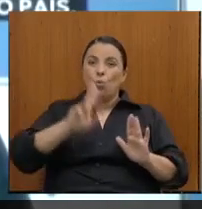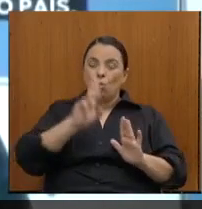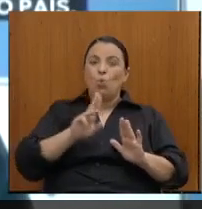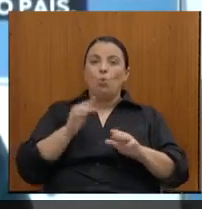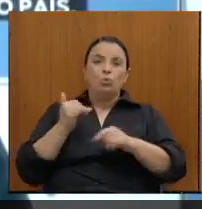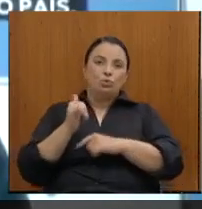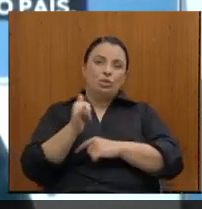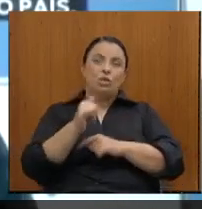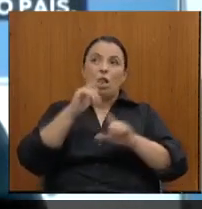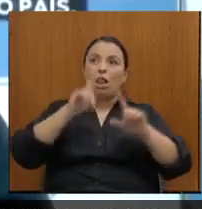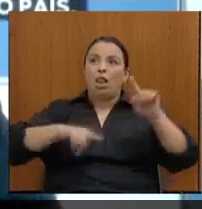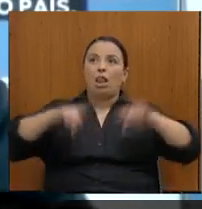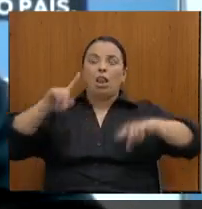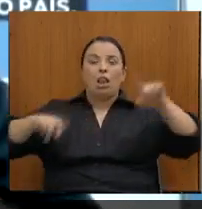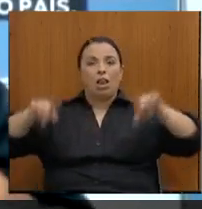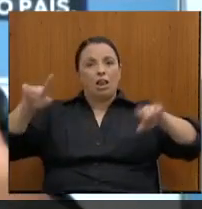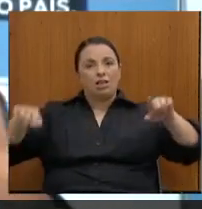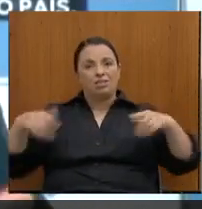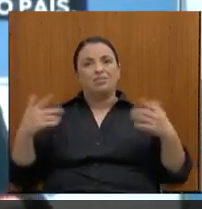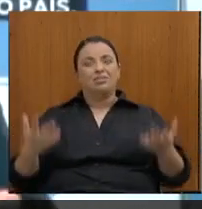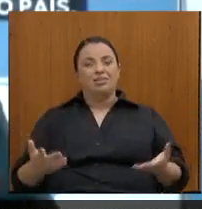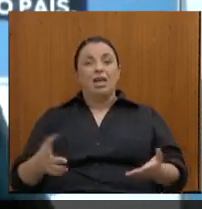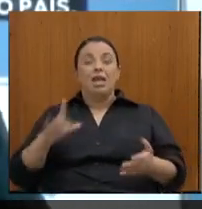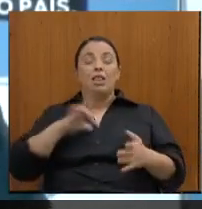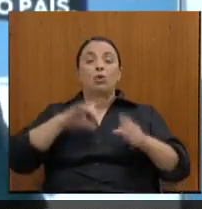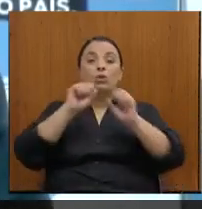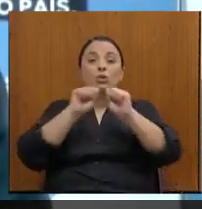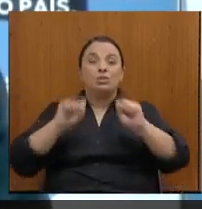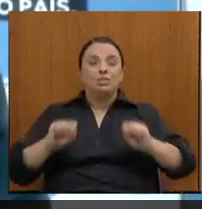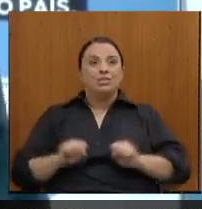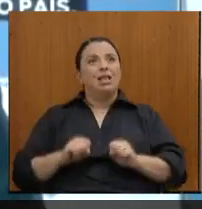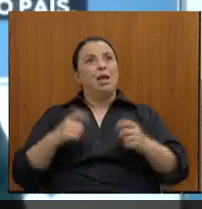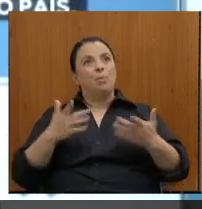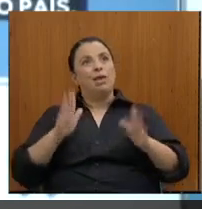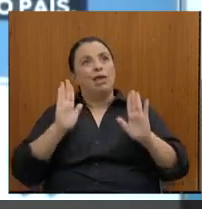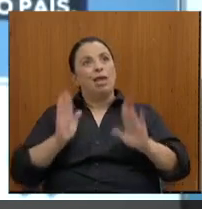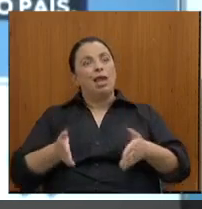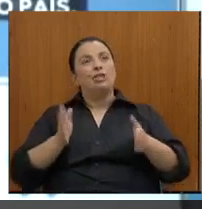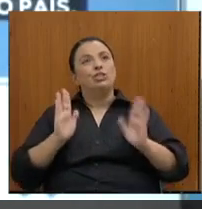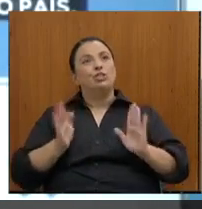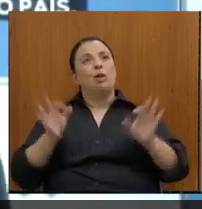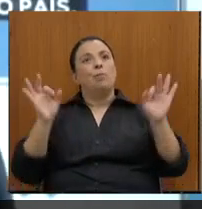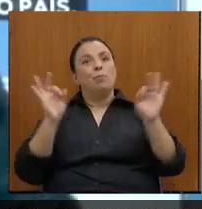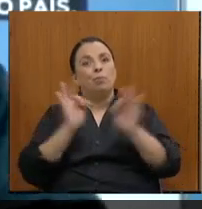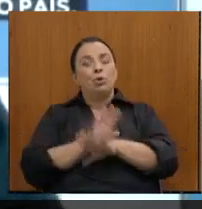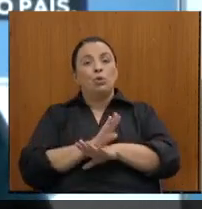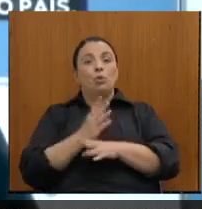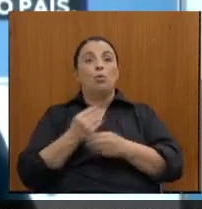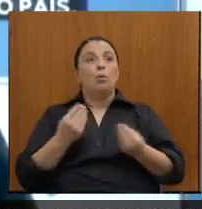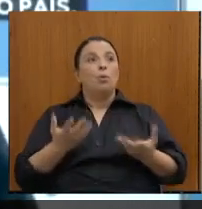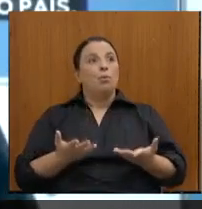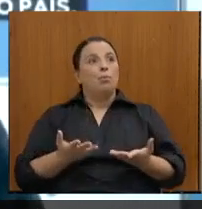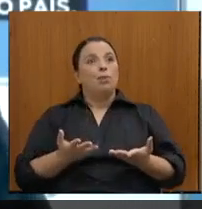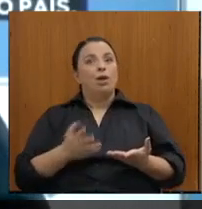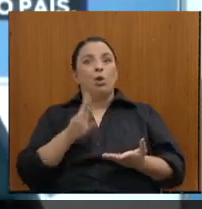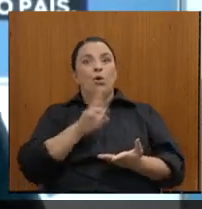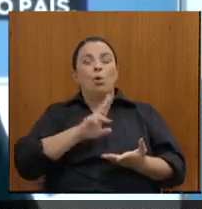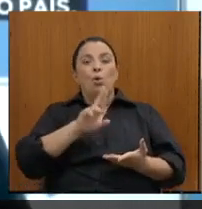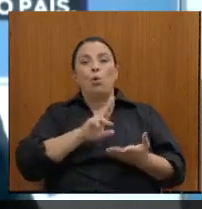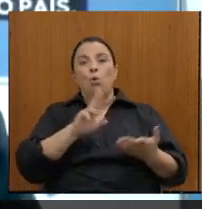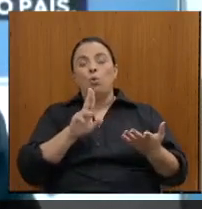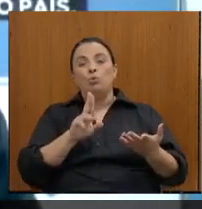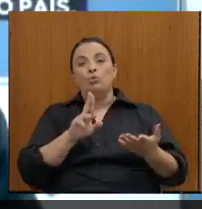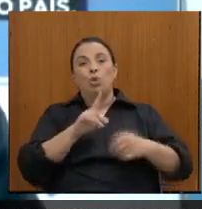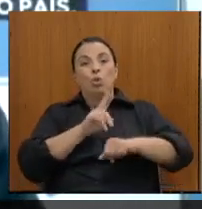capacidade ou seja ele é todo construído para atender o pico que você não pode ter um momento do dia em que não vai ter Gir que a luz vai